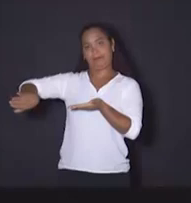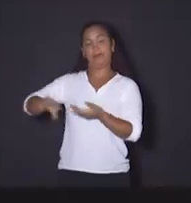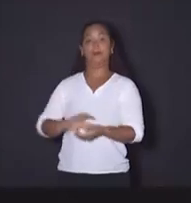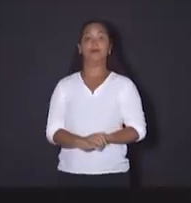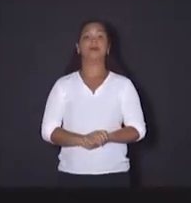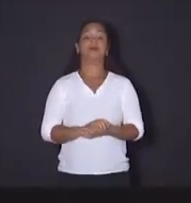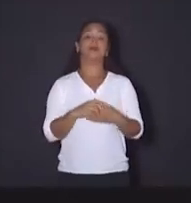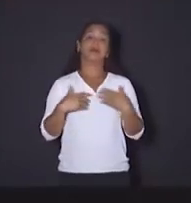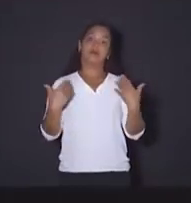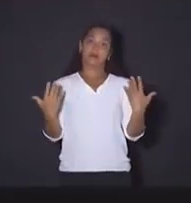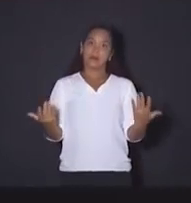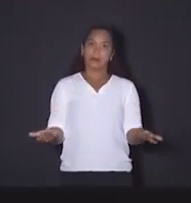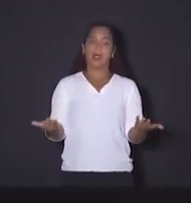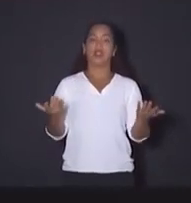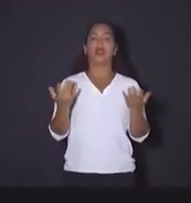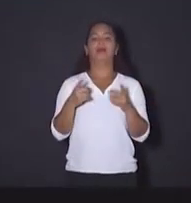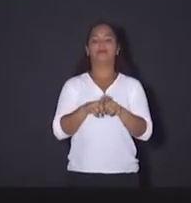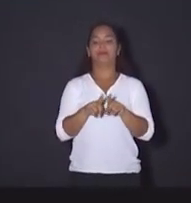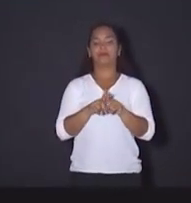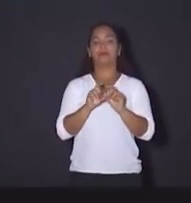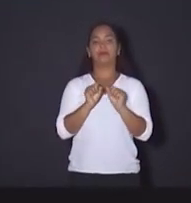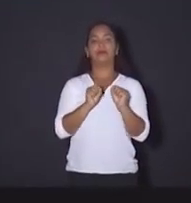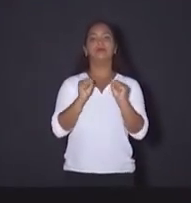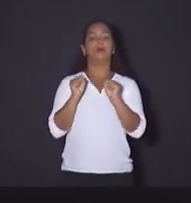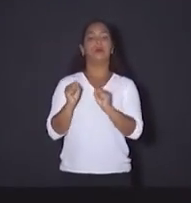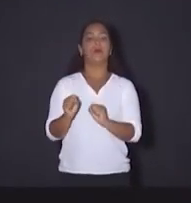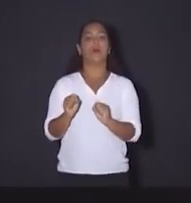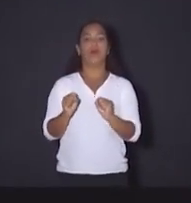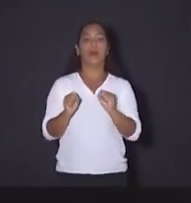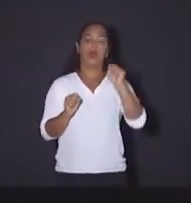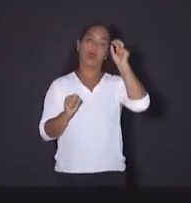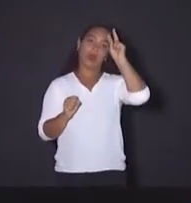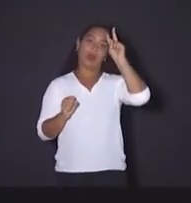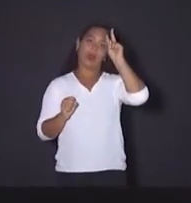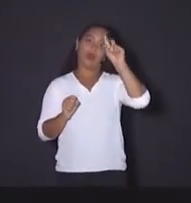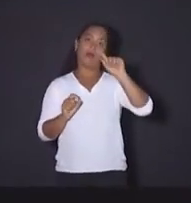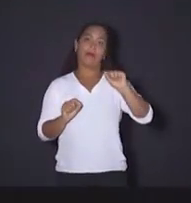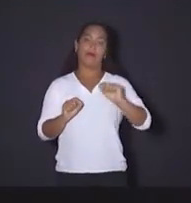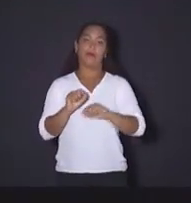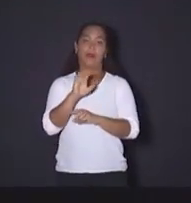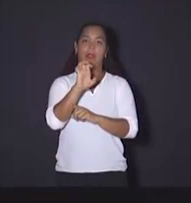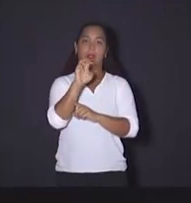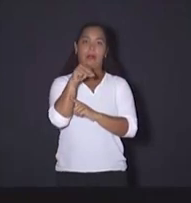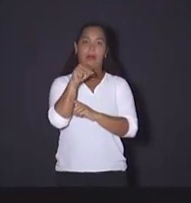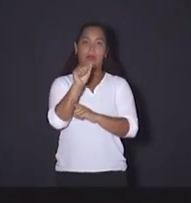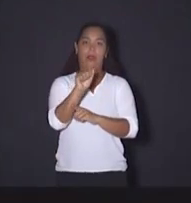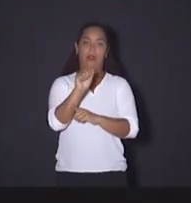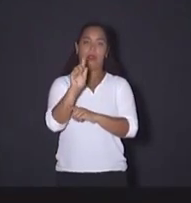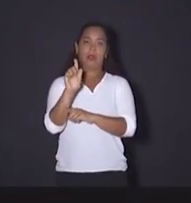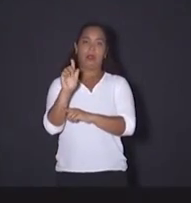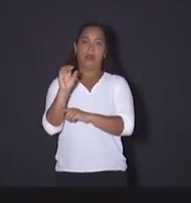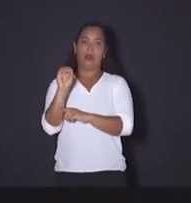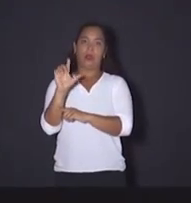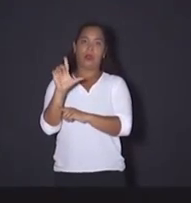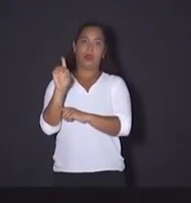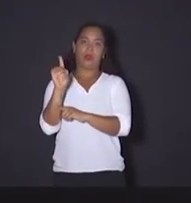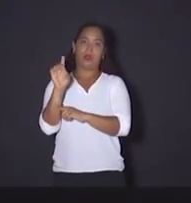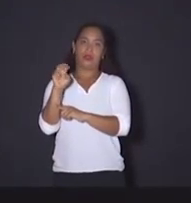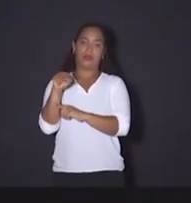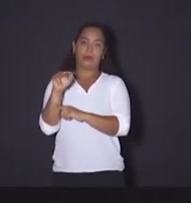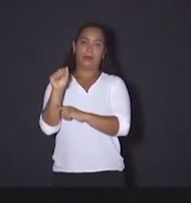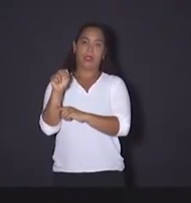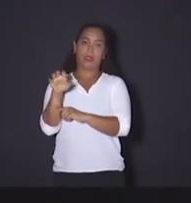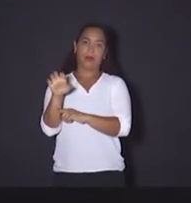compensação, podemos lembrar também que Emma Goldman, a grande